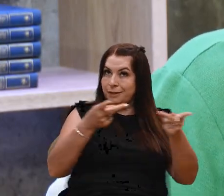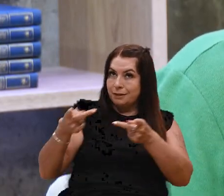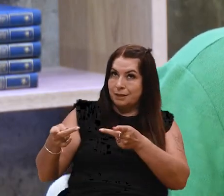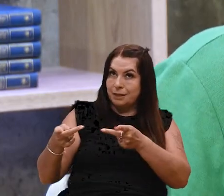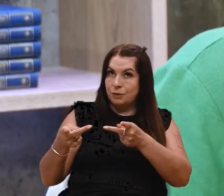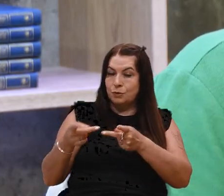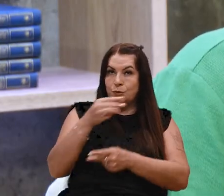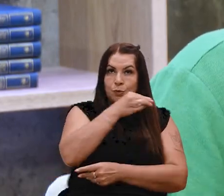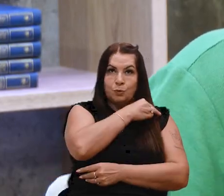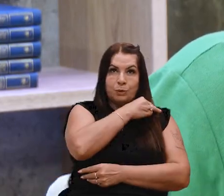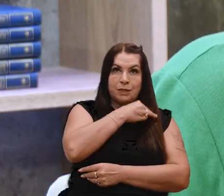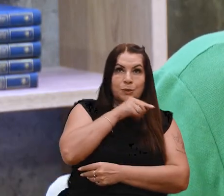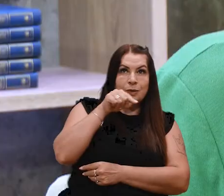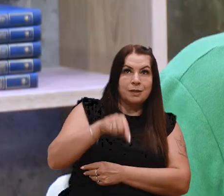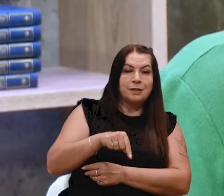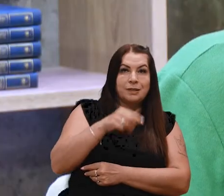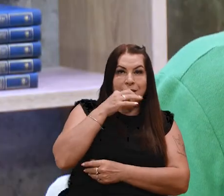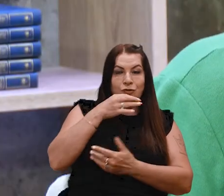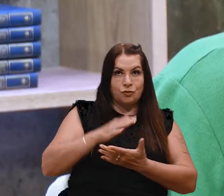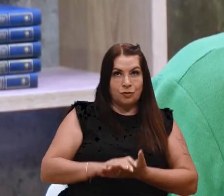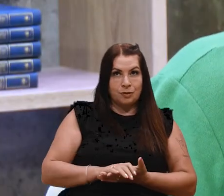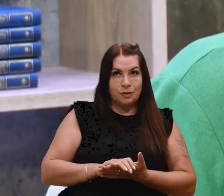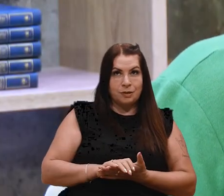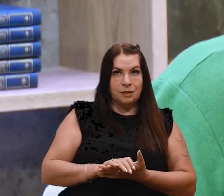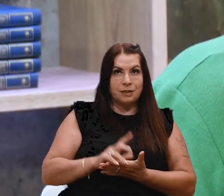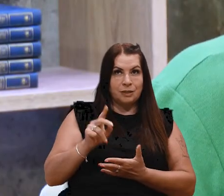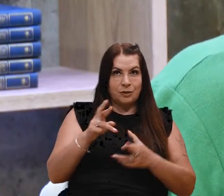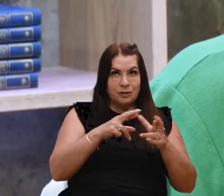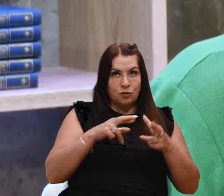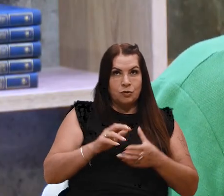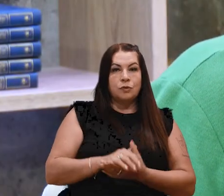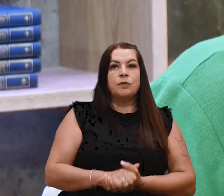do ministro aqui em Caxias do Sul e na nossa região.